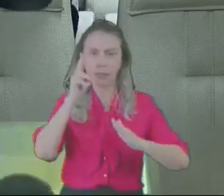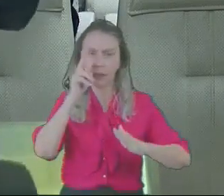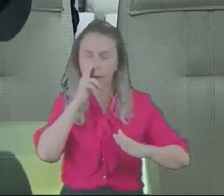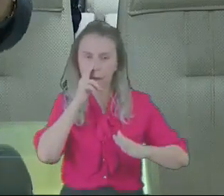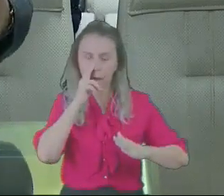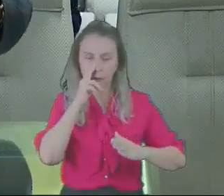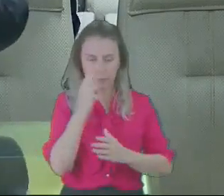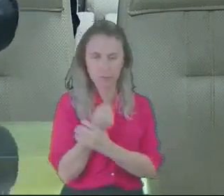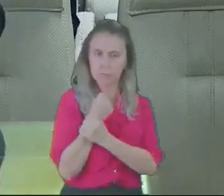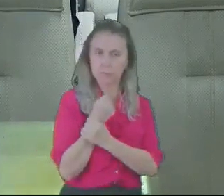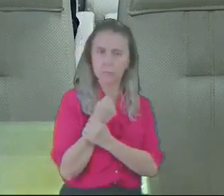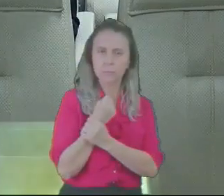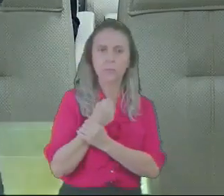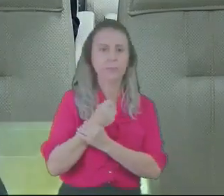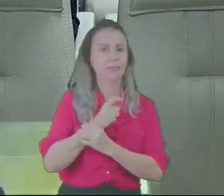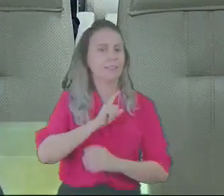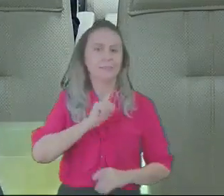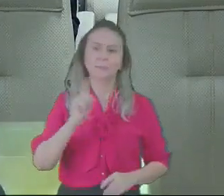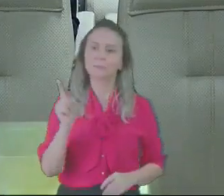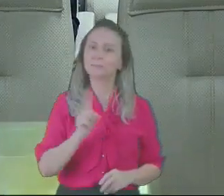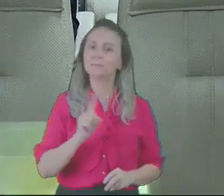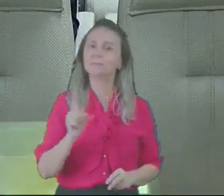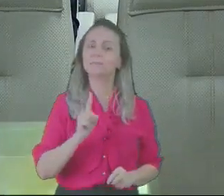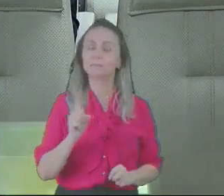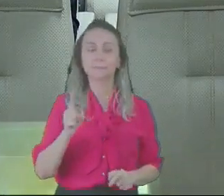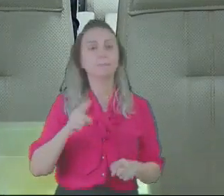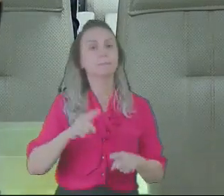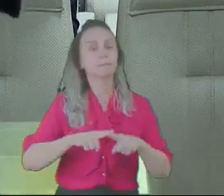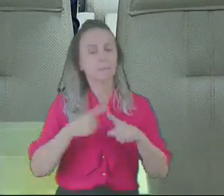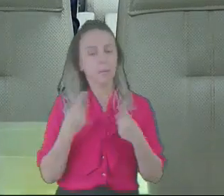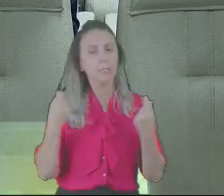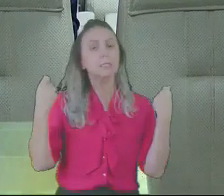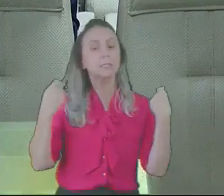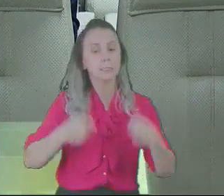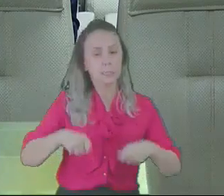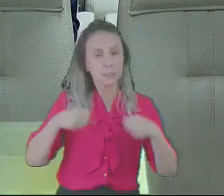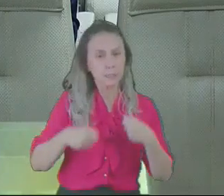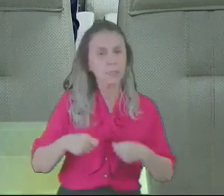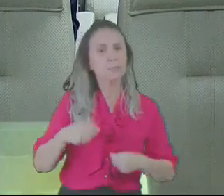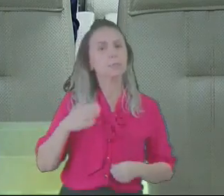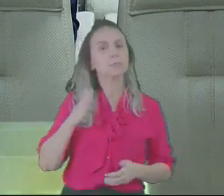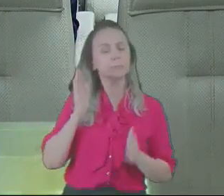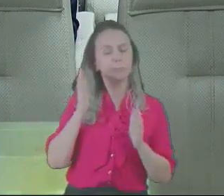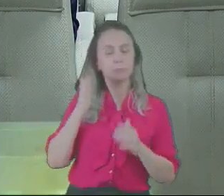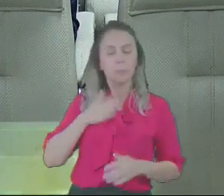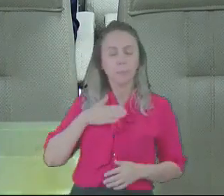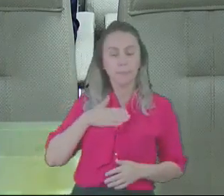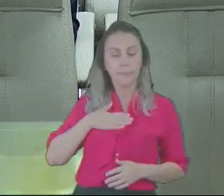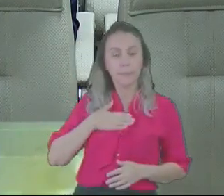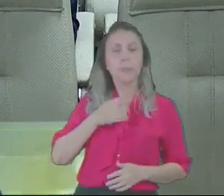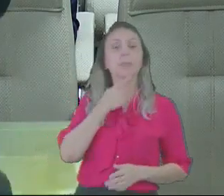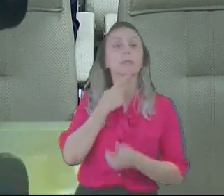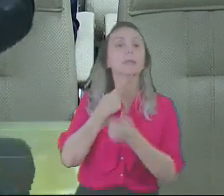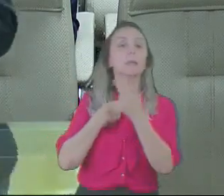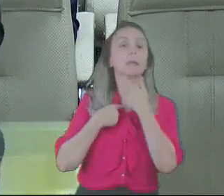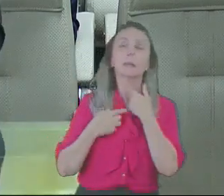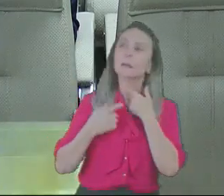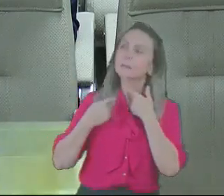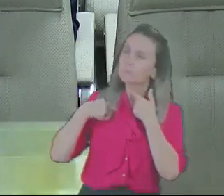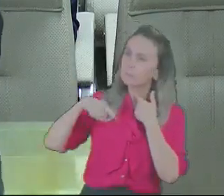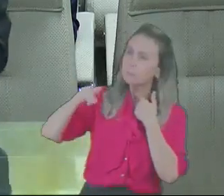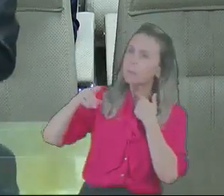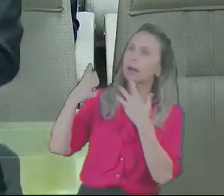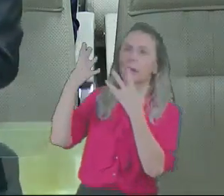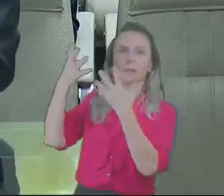ser discipulado pela palavra mas você também tem que fazer a decisão de Jesus como único e suficiente Salvador